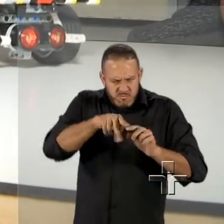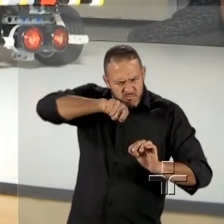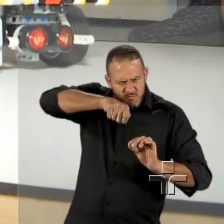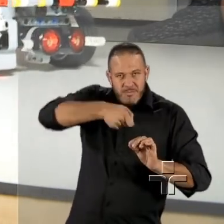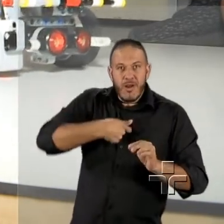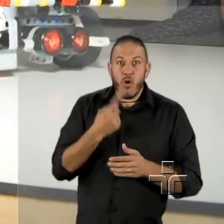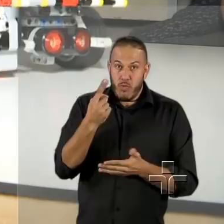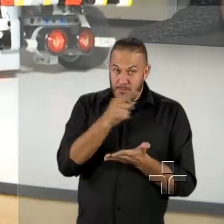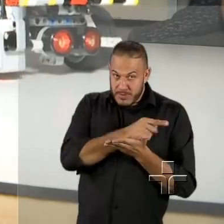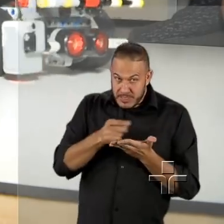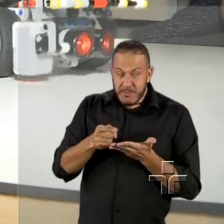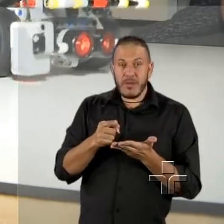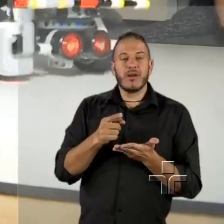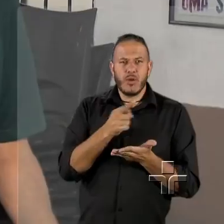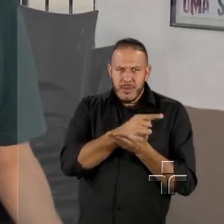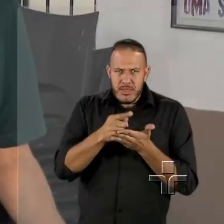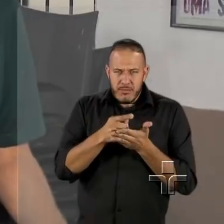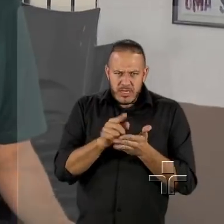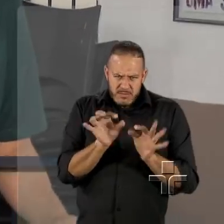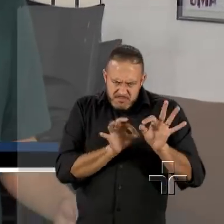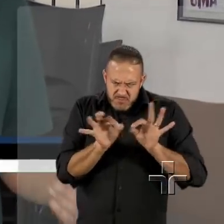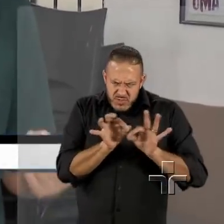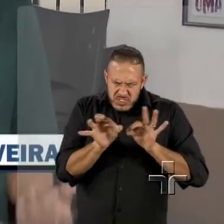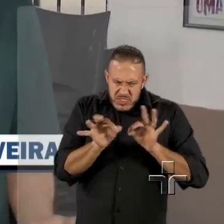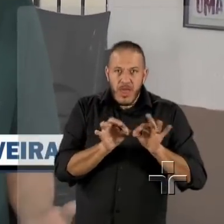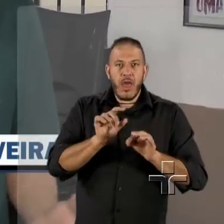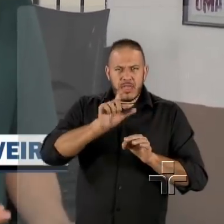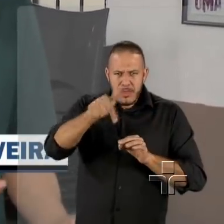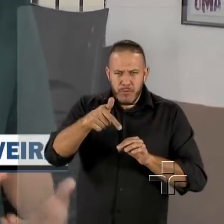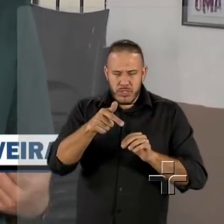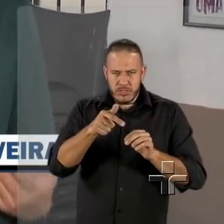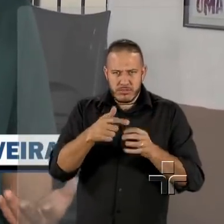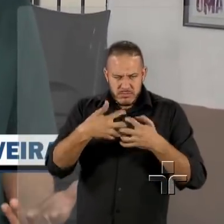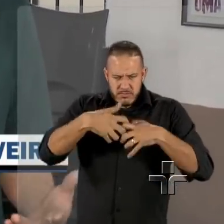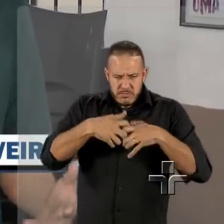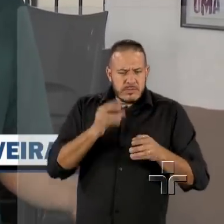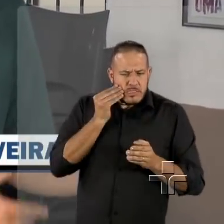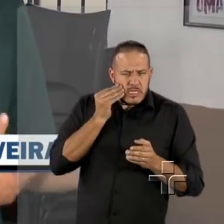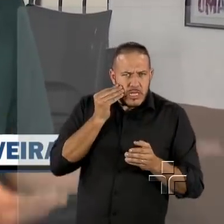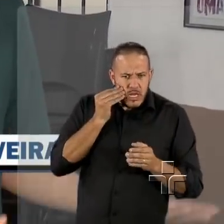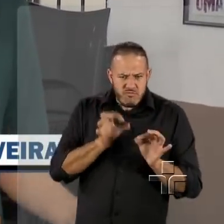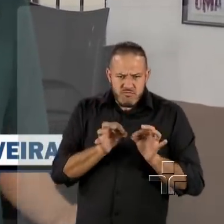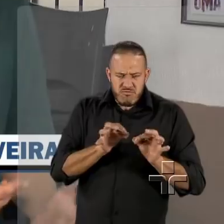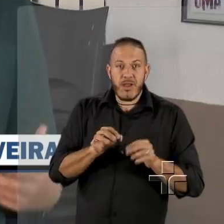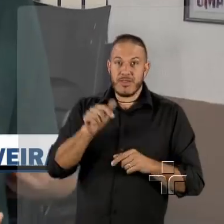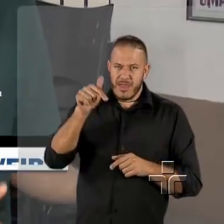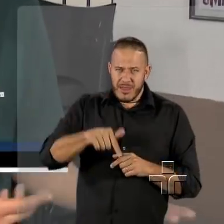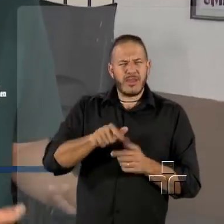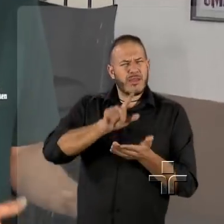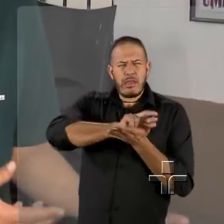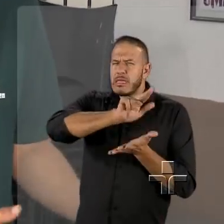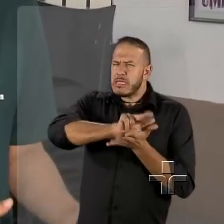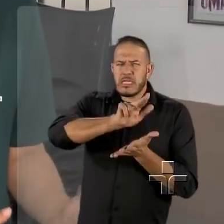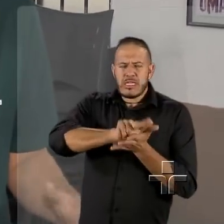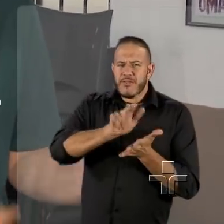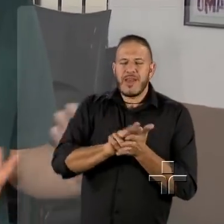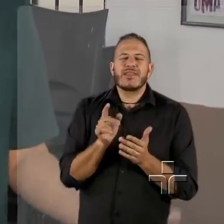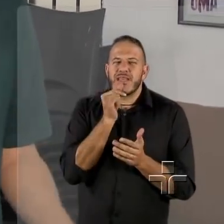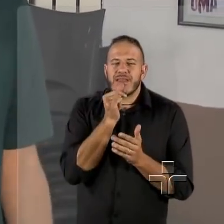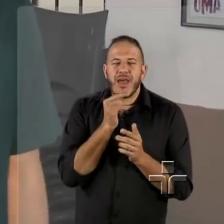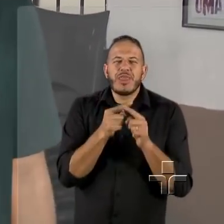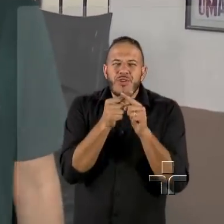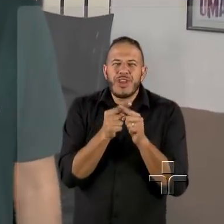sair e viver onde quiser? É fofo, né? Nem o Thomas Moros, não? Tem uma utopia, Agora a gente fala sobre educação. Em